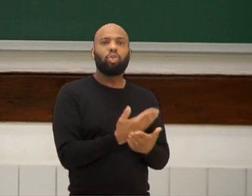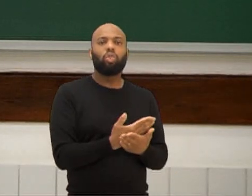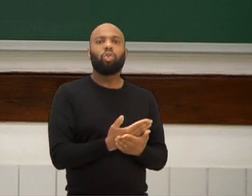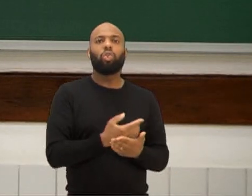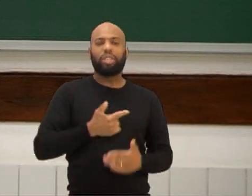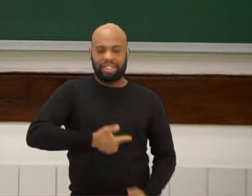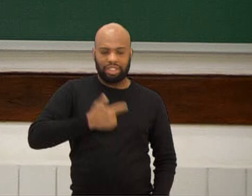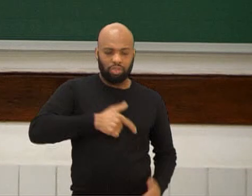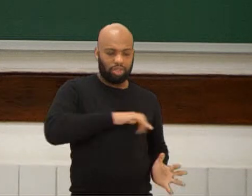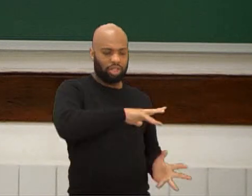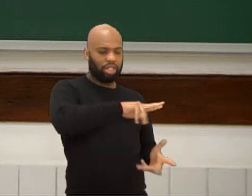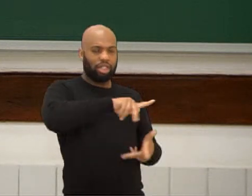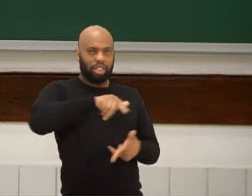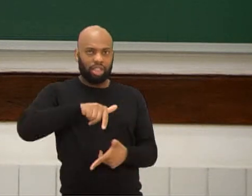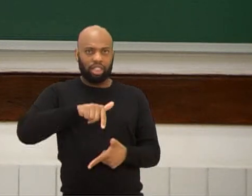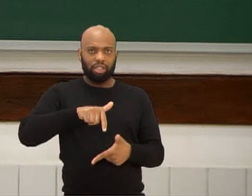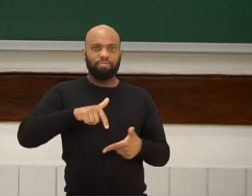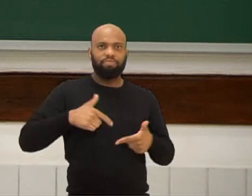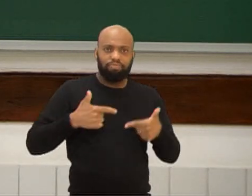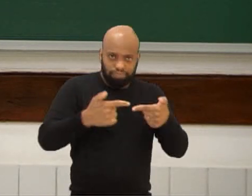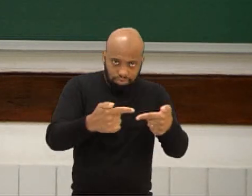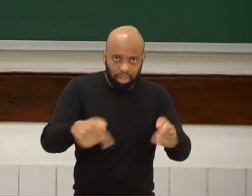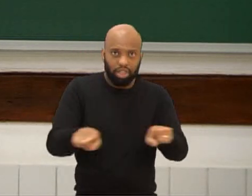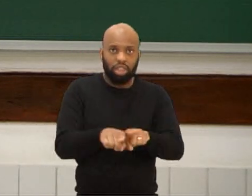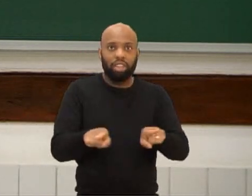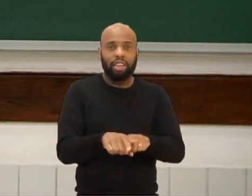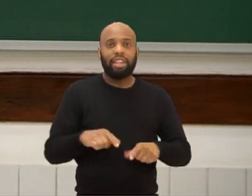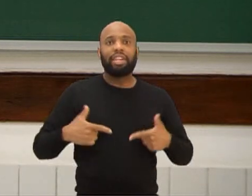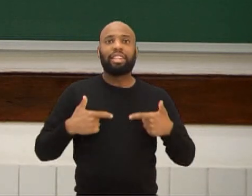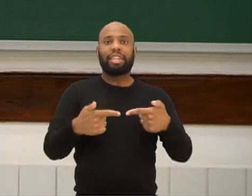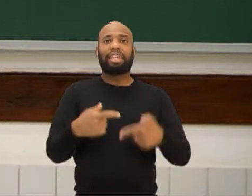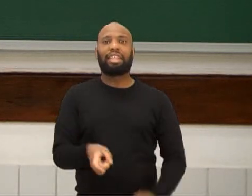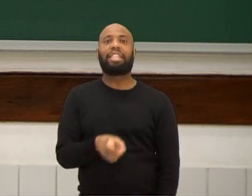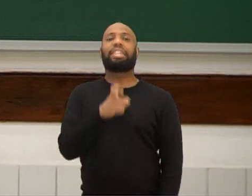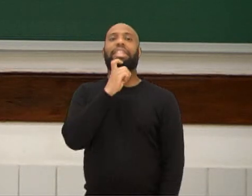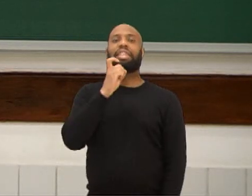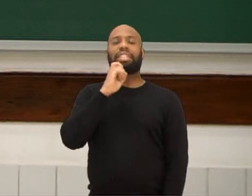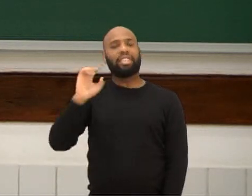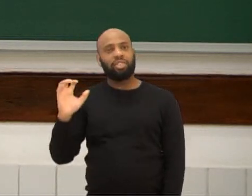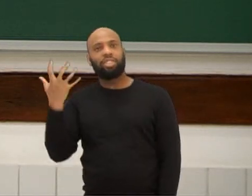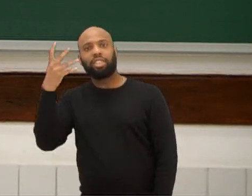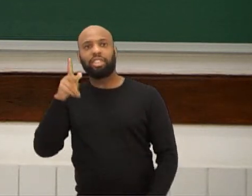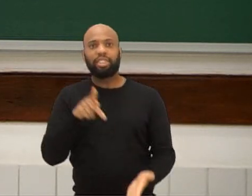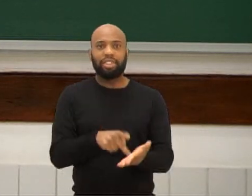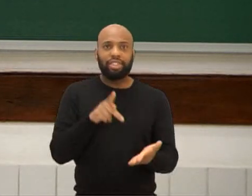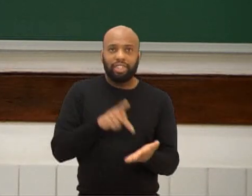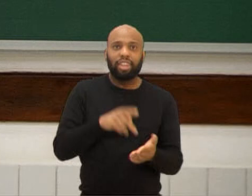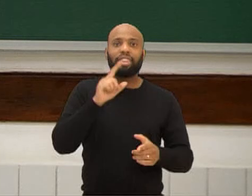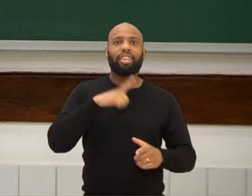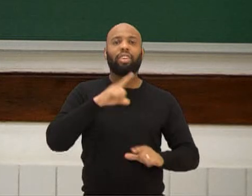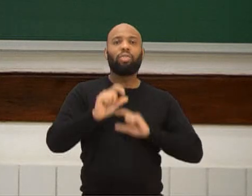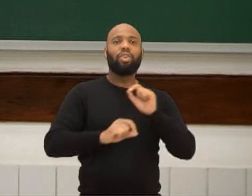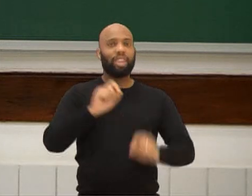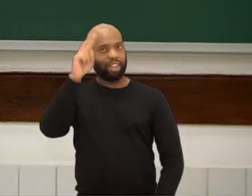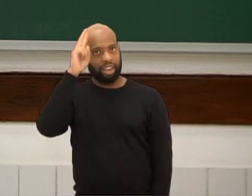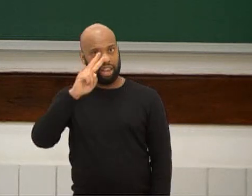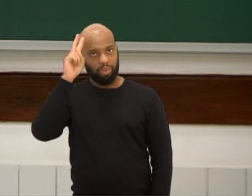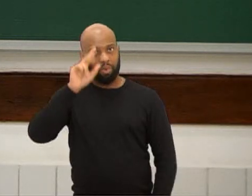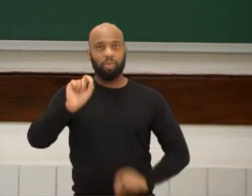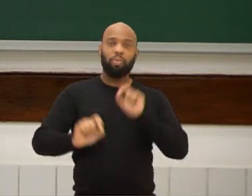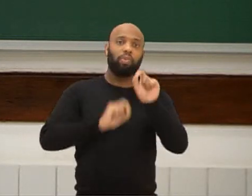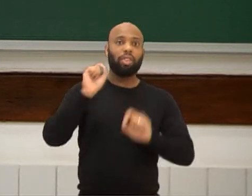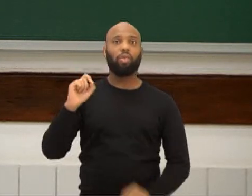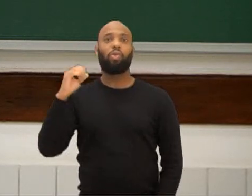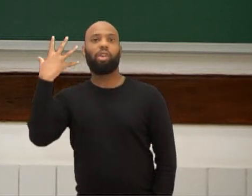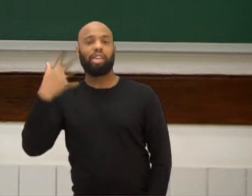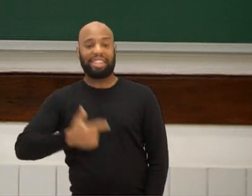Segunda Guerra Mundial, e para a Guerra Fria vir a acontecer, a gente tem que lembrar o que